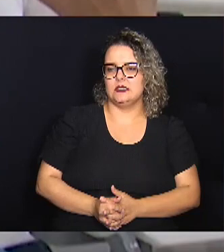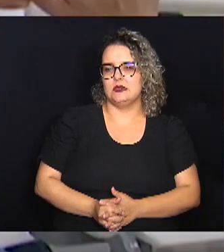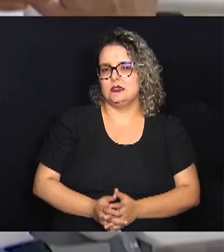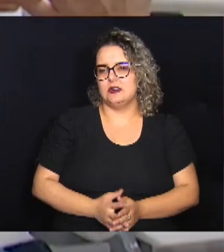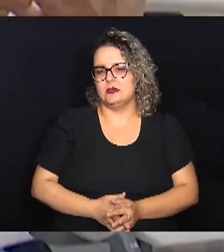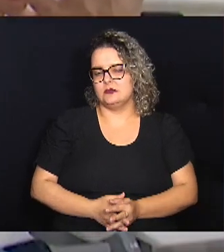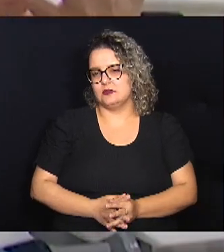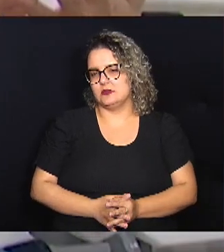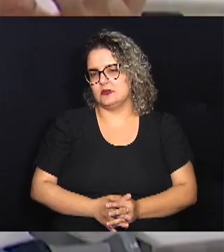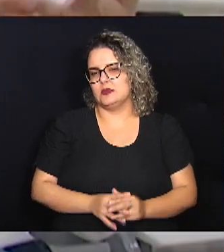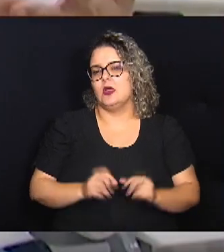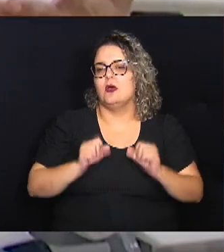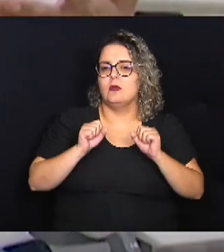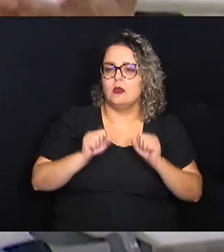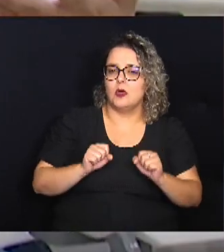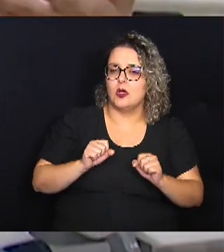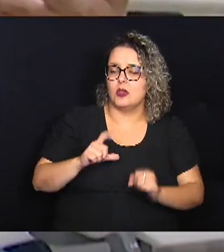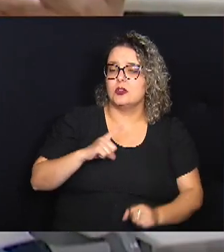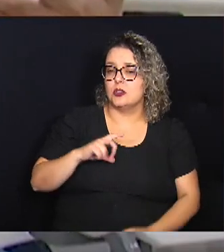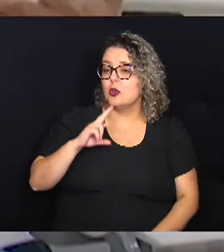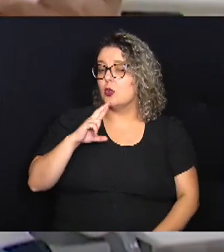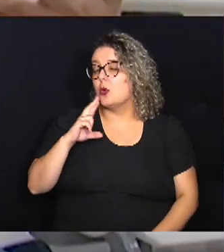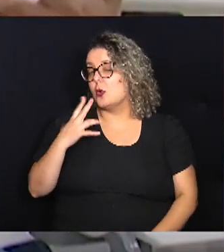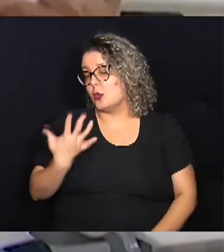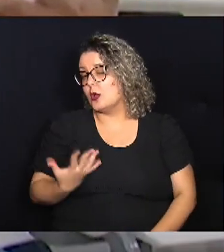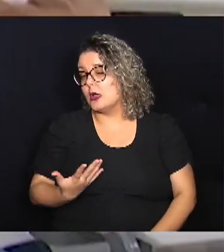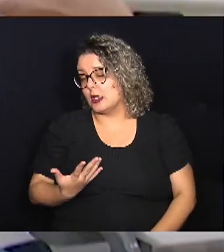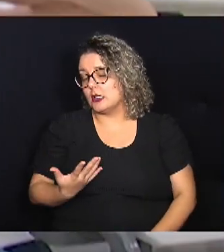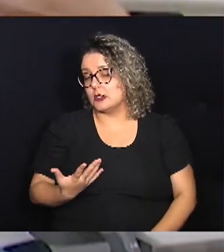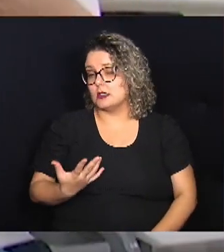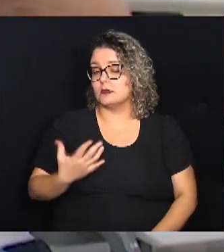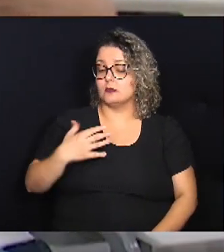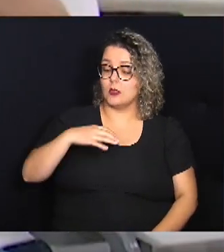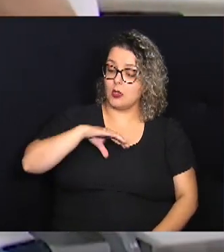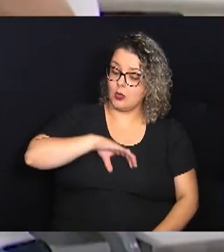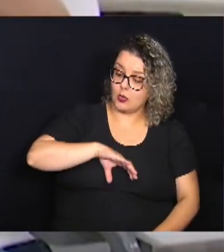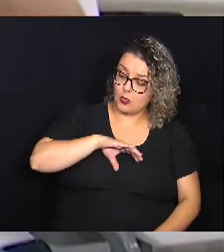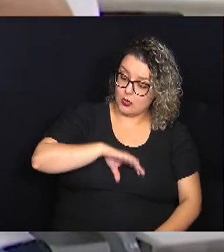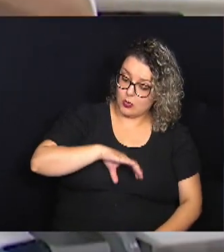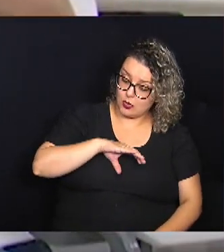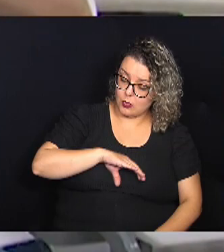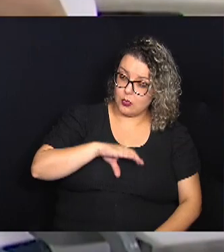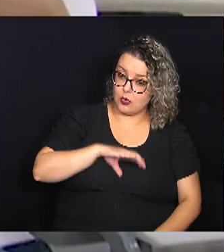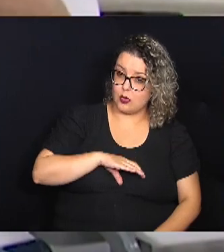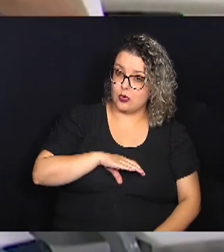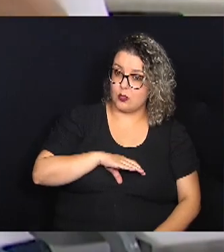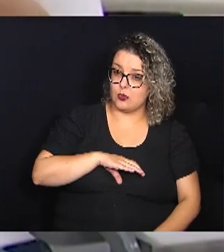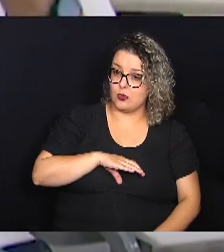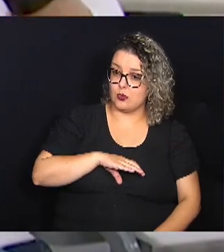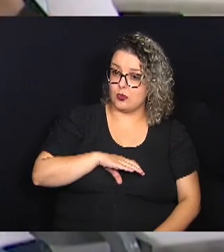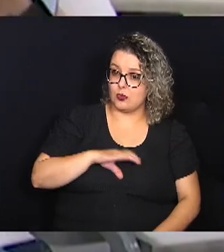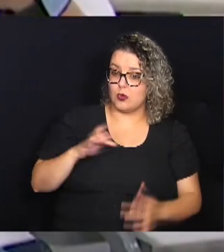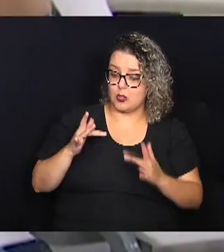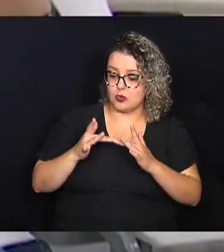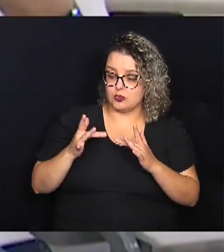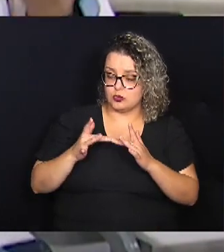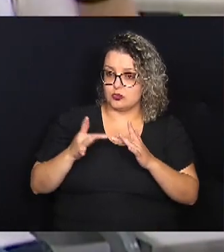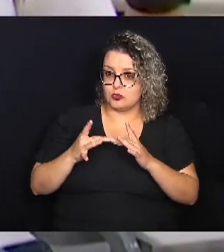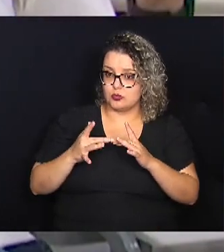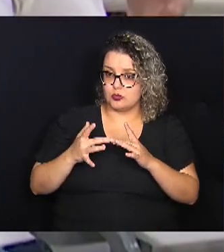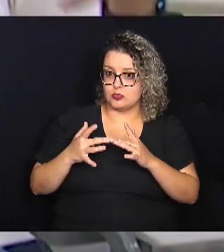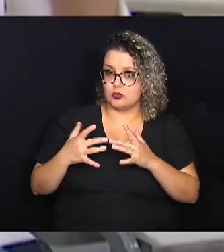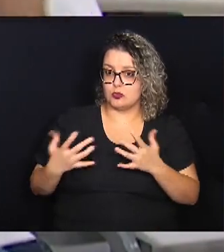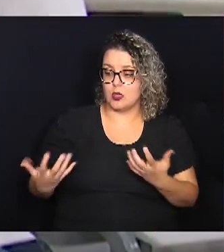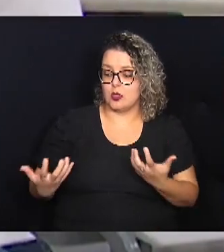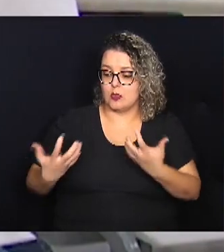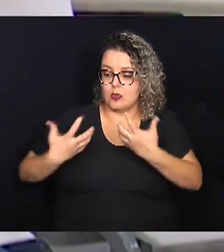pode ter como resultante um português que se deu pelo intenso contato e, portanto, pelas influências que